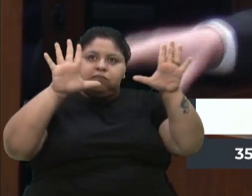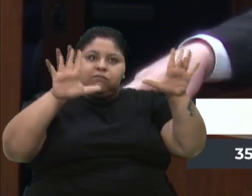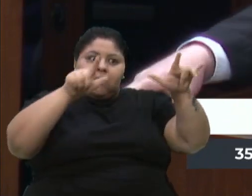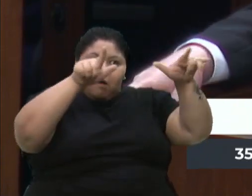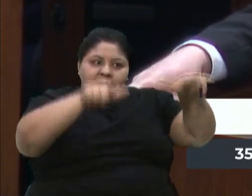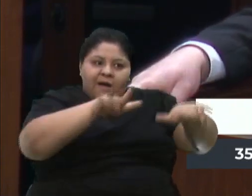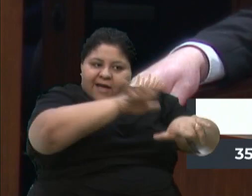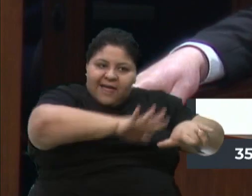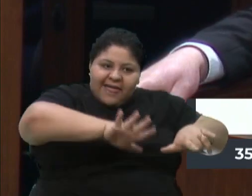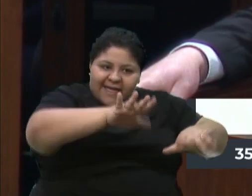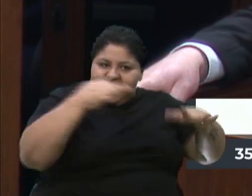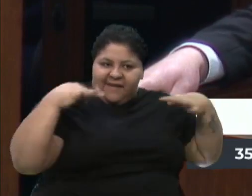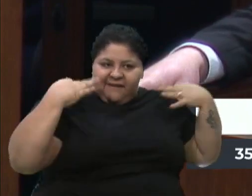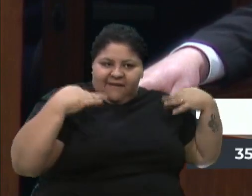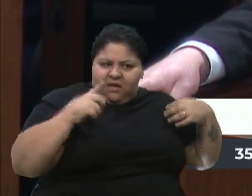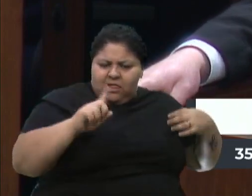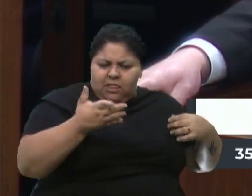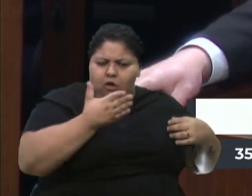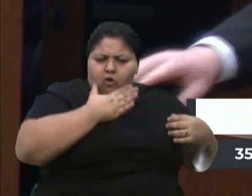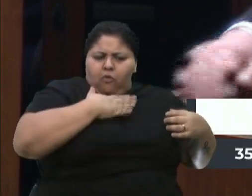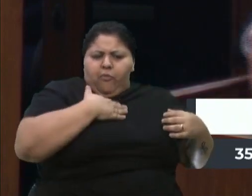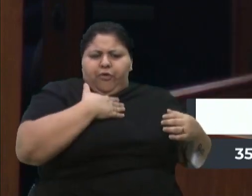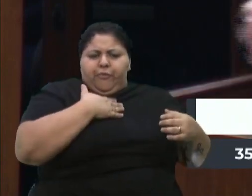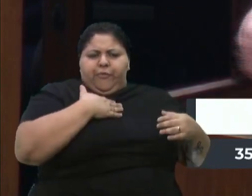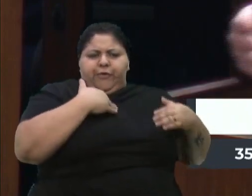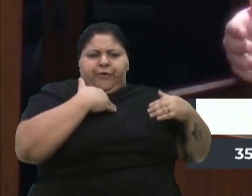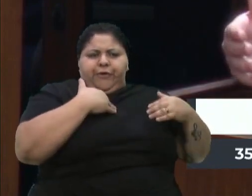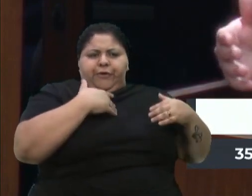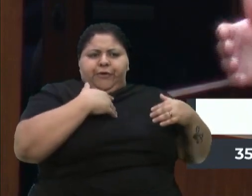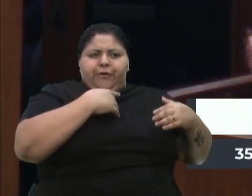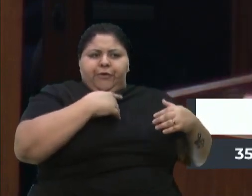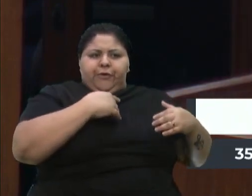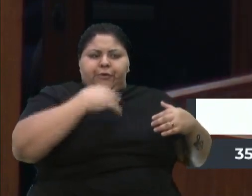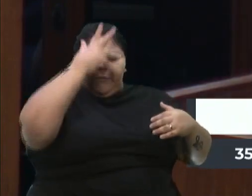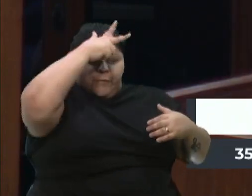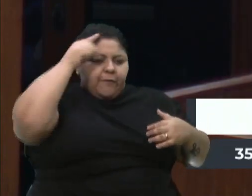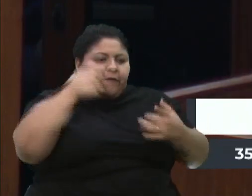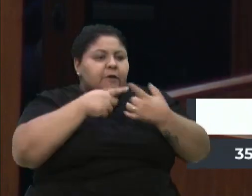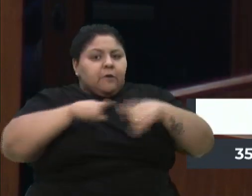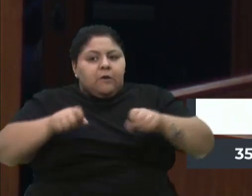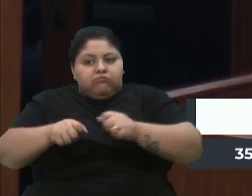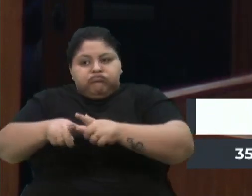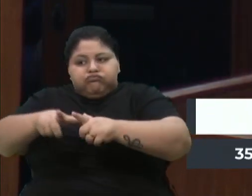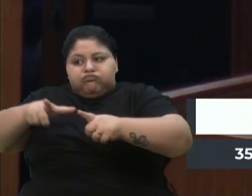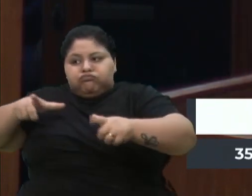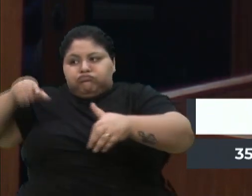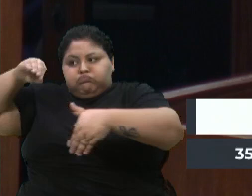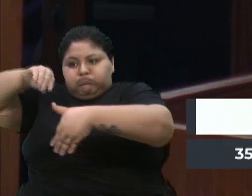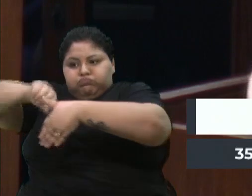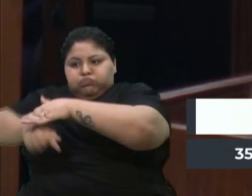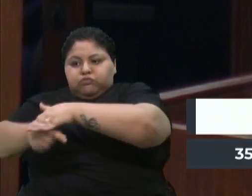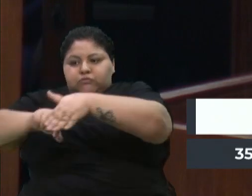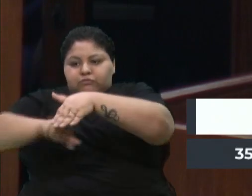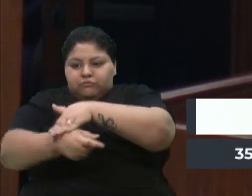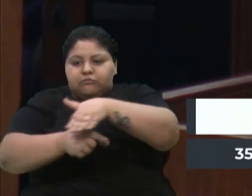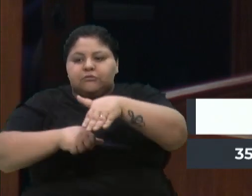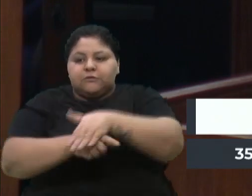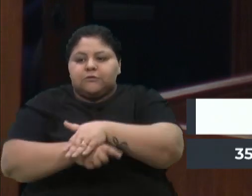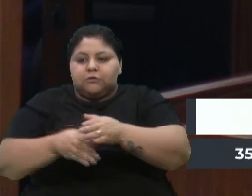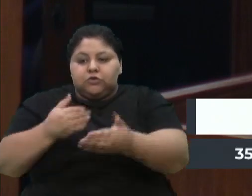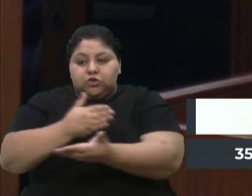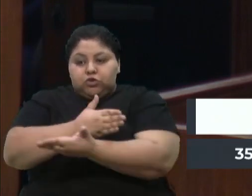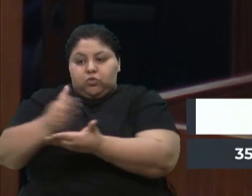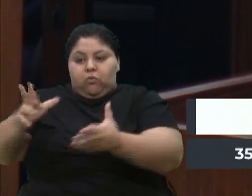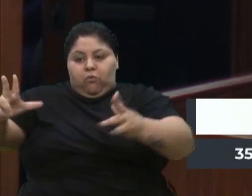turismo. Não pelo secretário, pelo prefeito, mas pelo um grande conjunto de investimentos da iniciativa privada, que é quem realmente